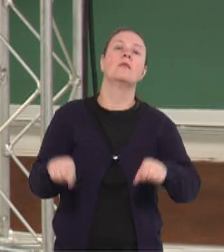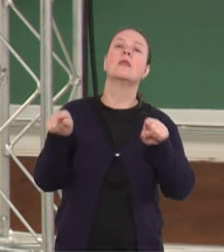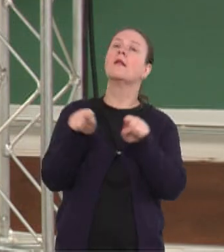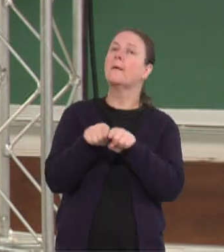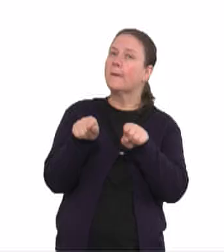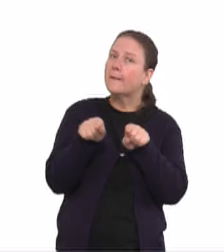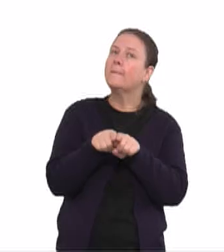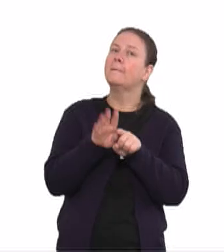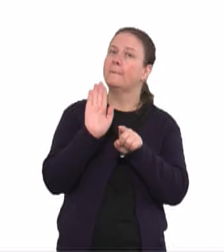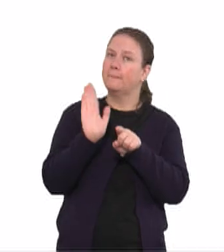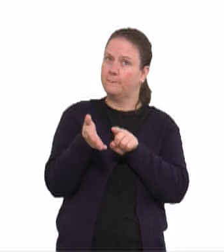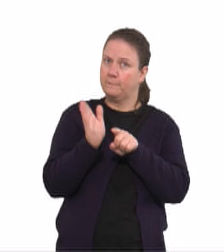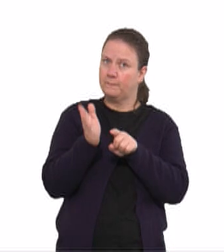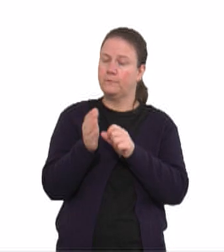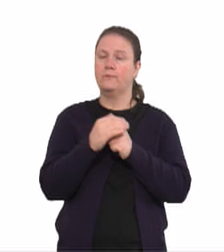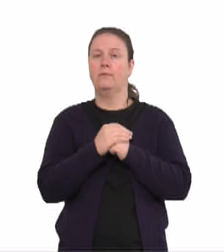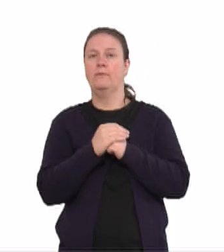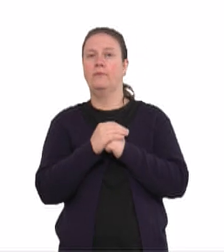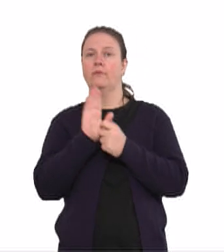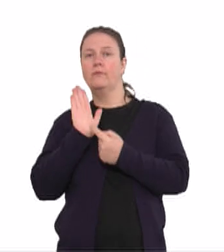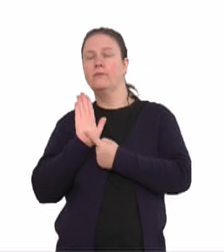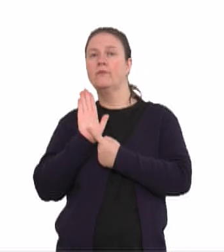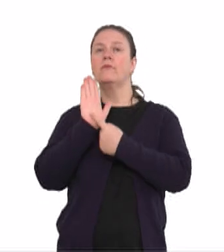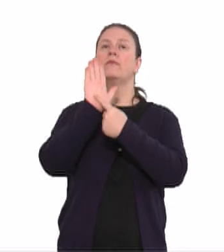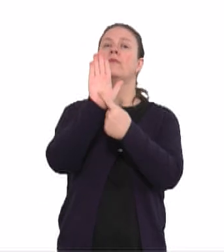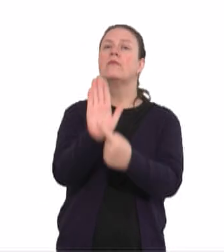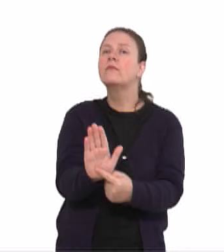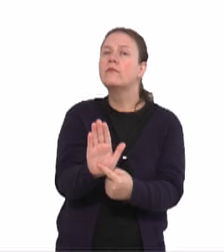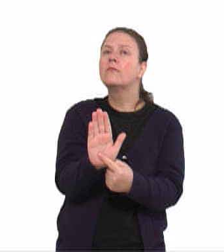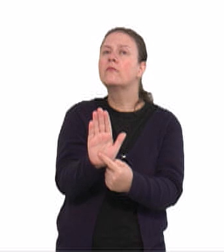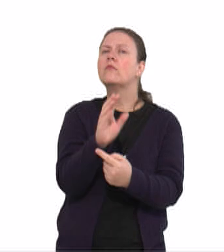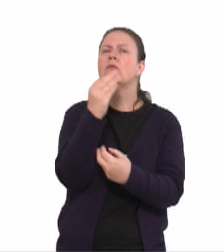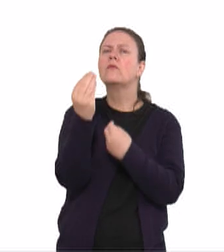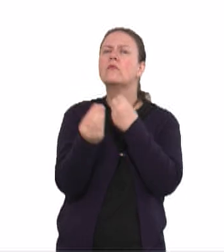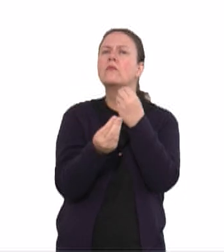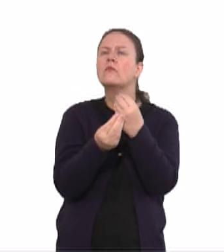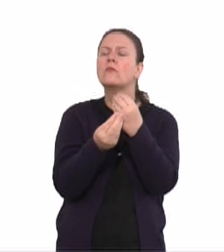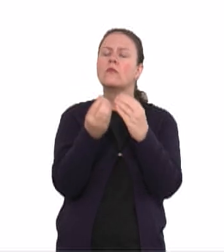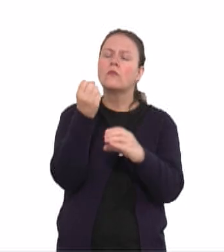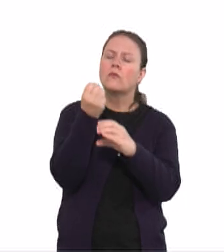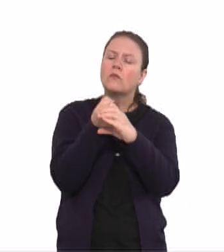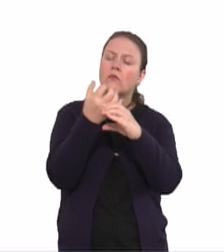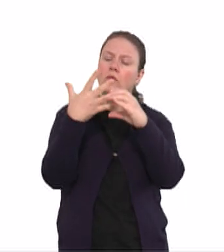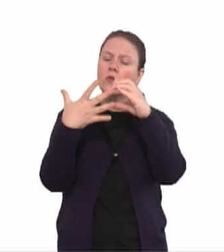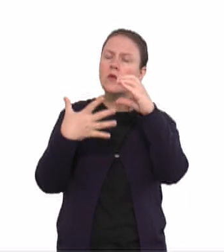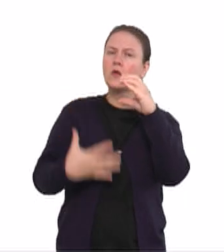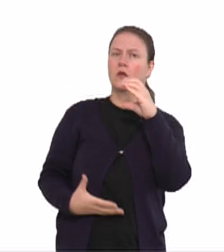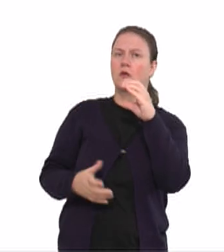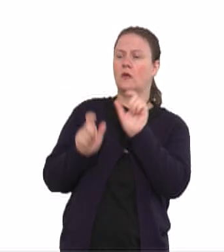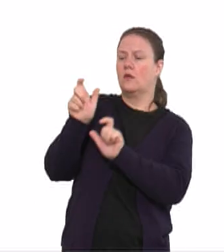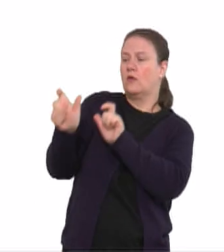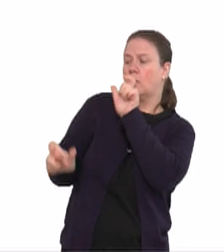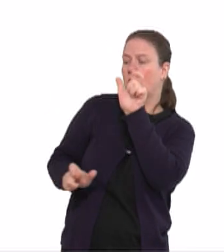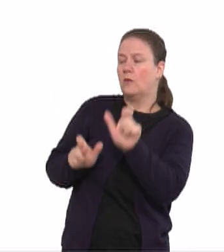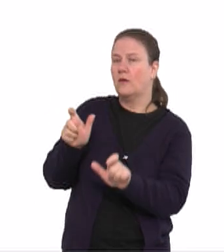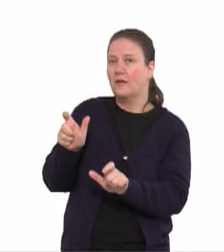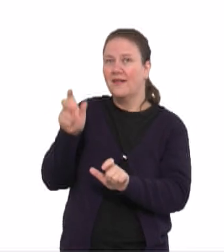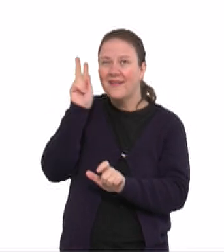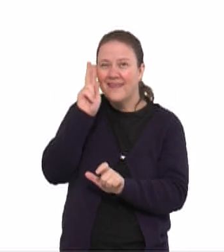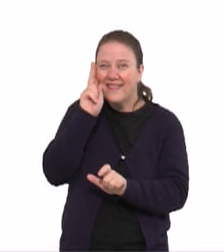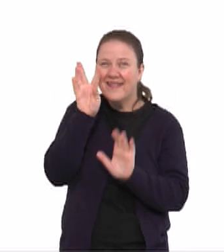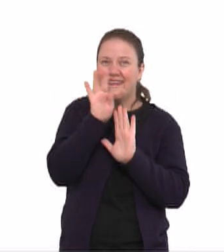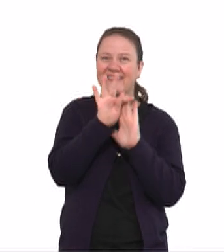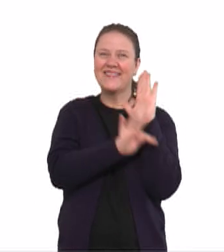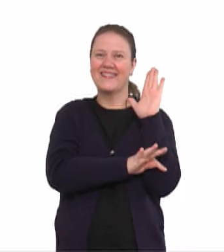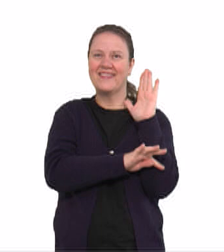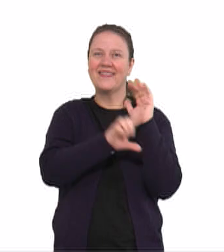Fizemos também a apresentação e a caracterização dos nossos personagens do texto do Leonardo, lembra?